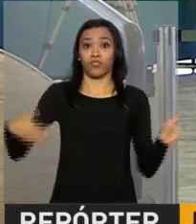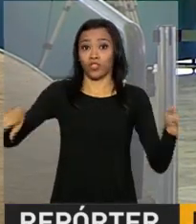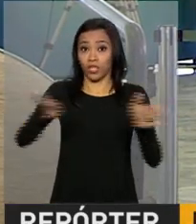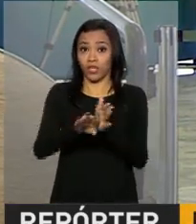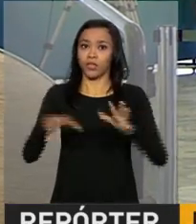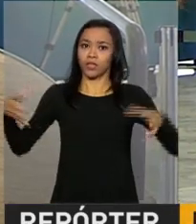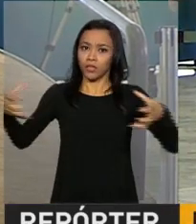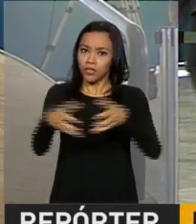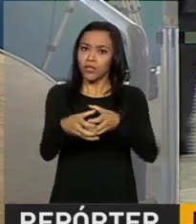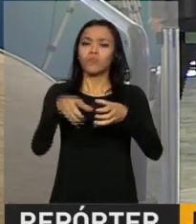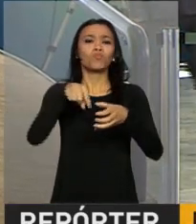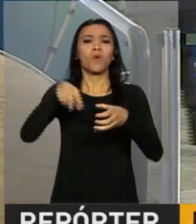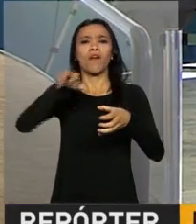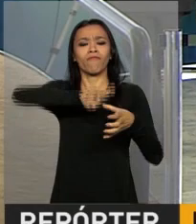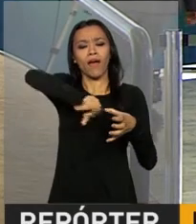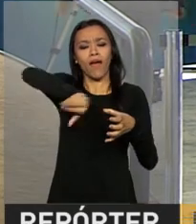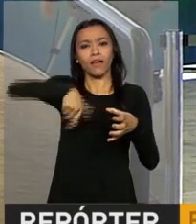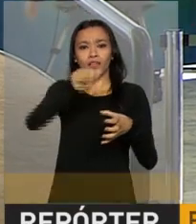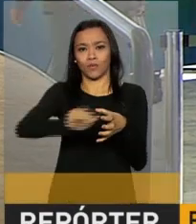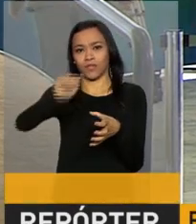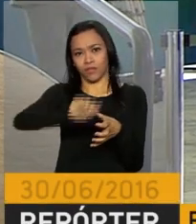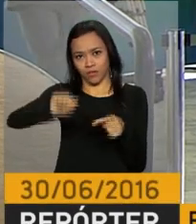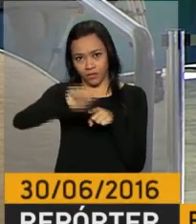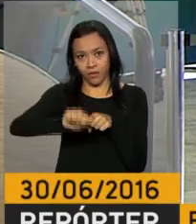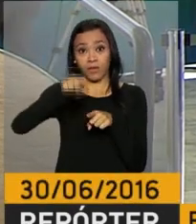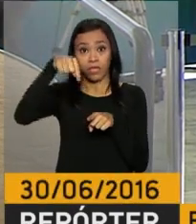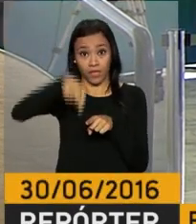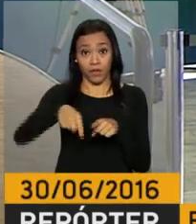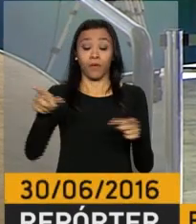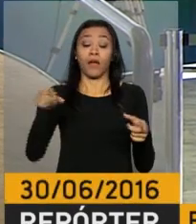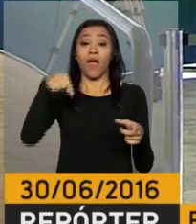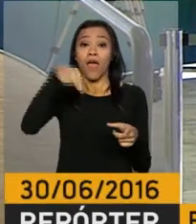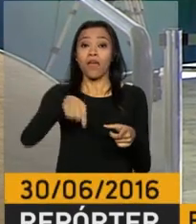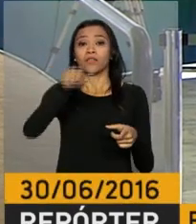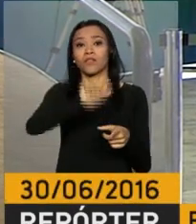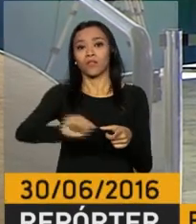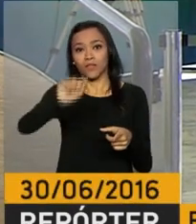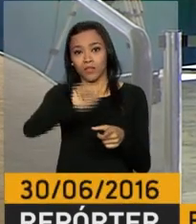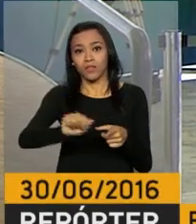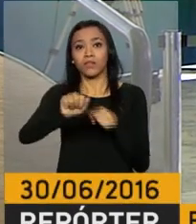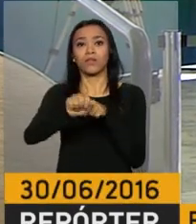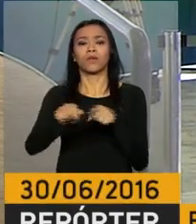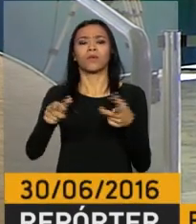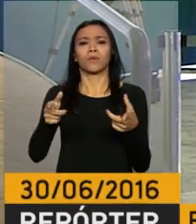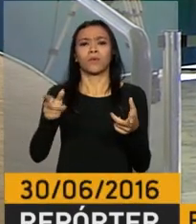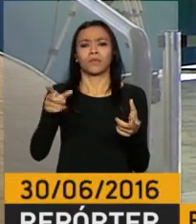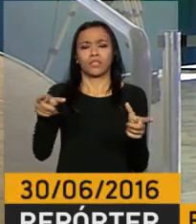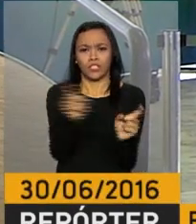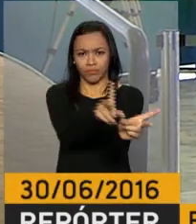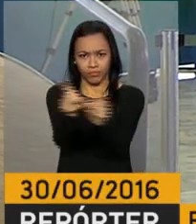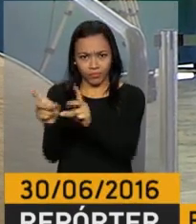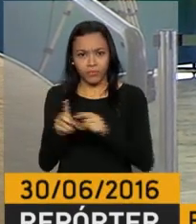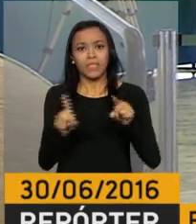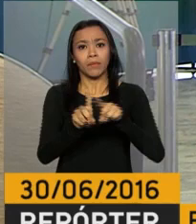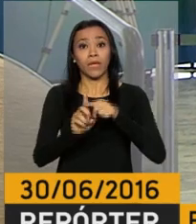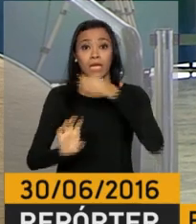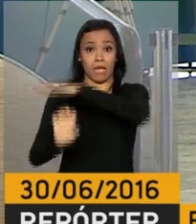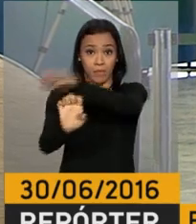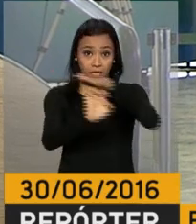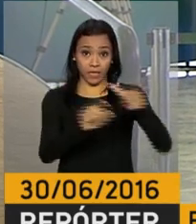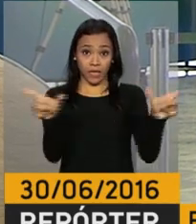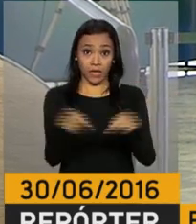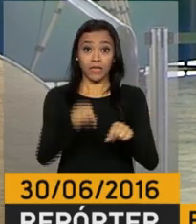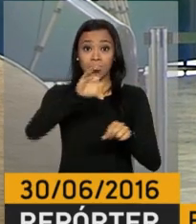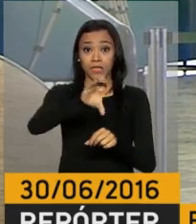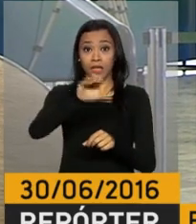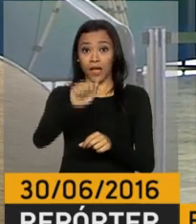associações que você colocou bom essa entidade a Confederação das associações comerciais e empresariais do Brasil a